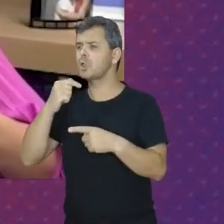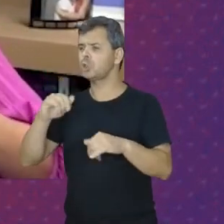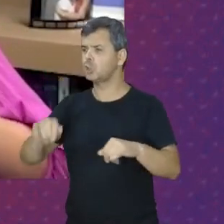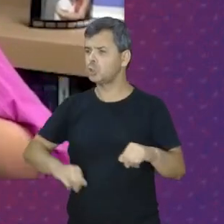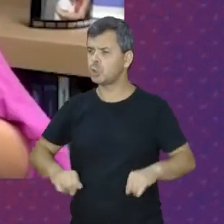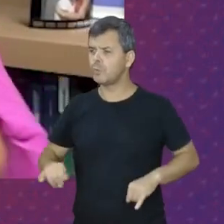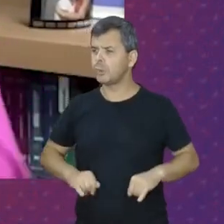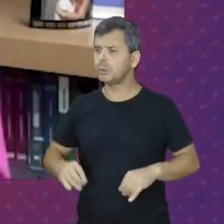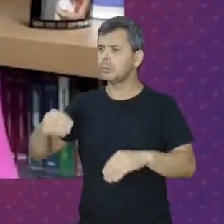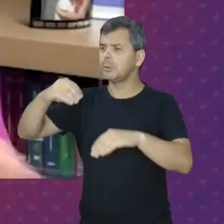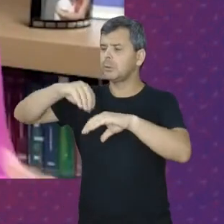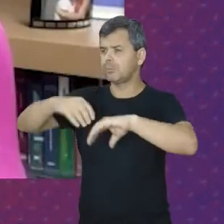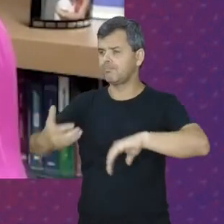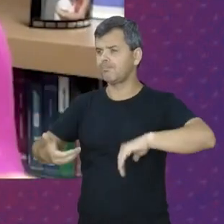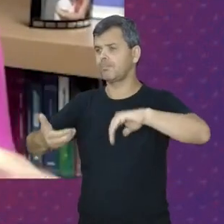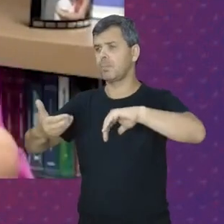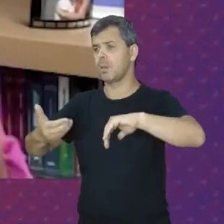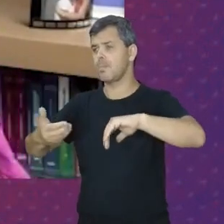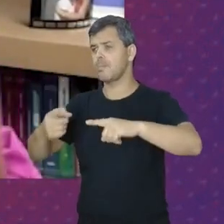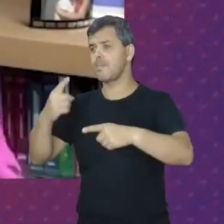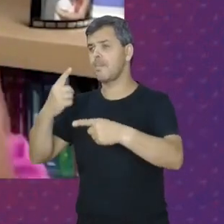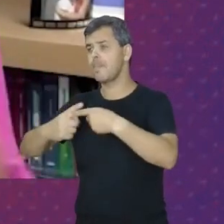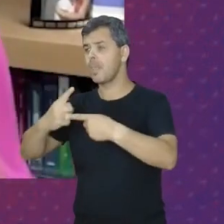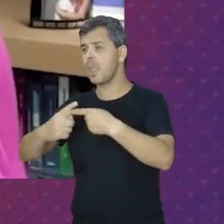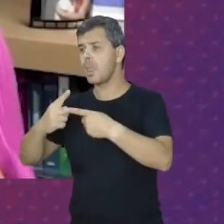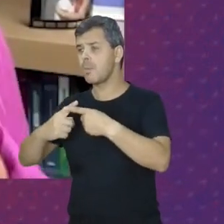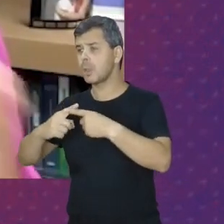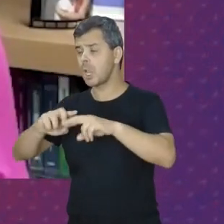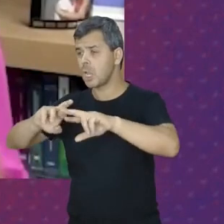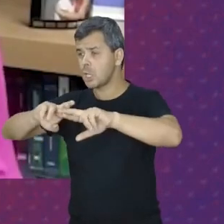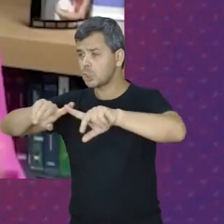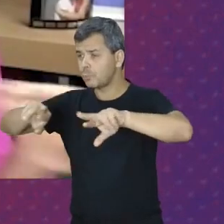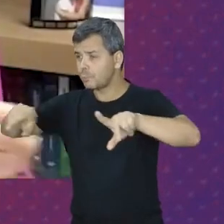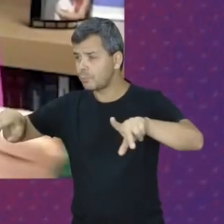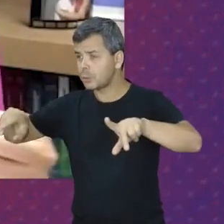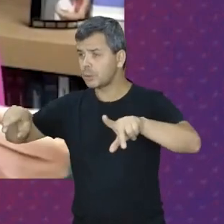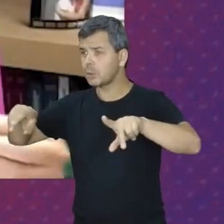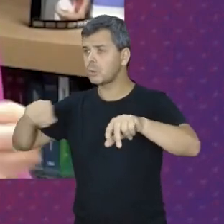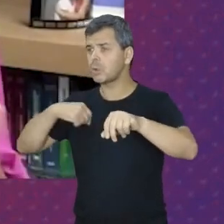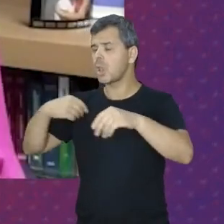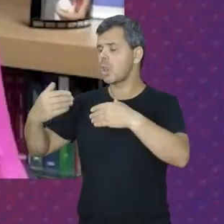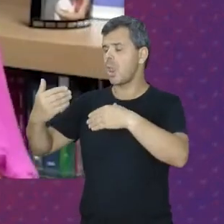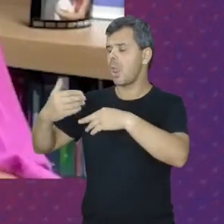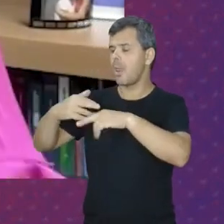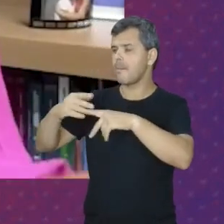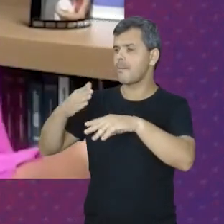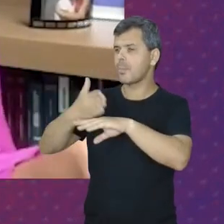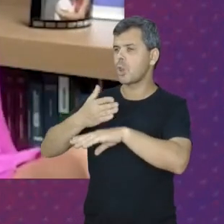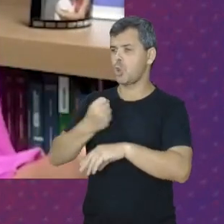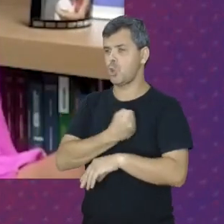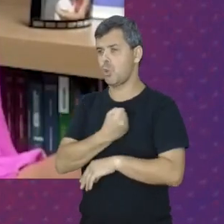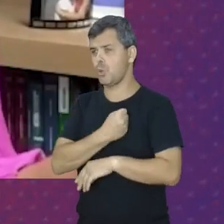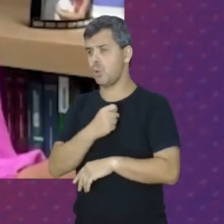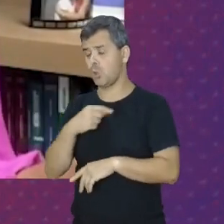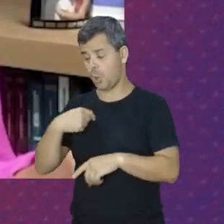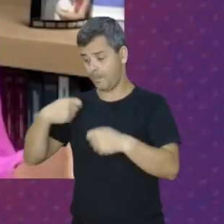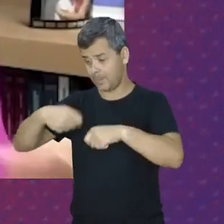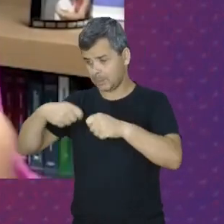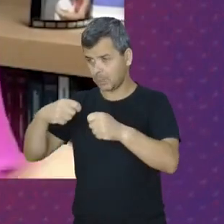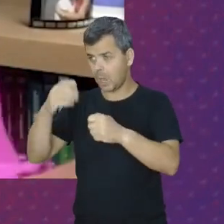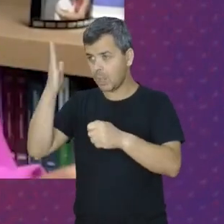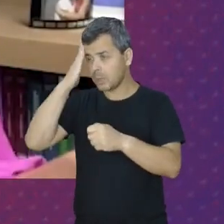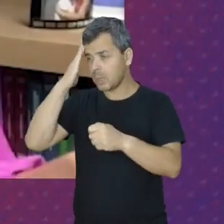no parlamento? Por que a diversidade não vem junto desses números? Que a gente precisa ler os